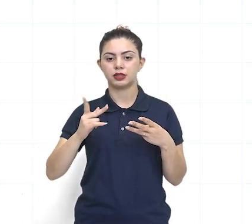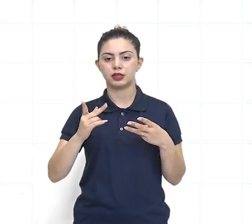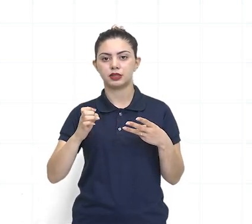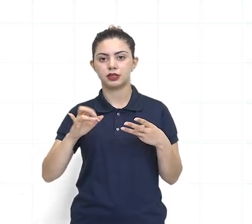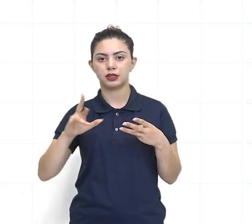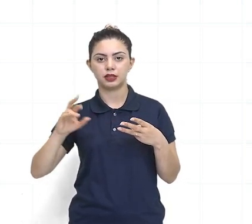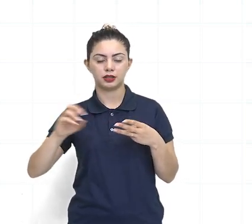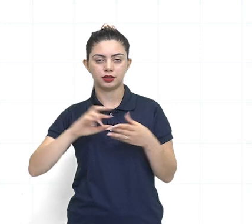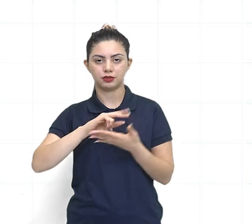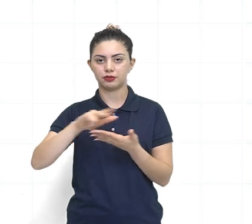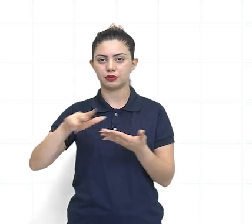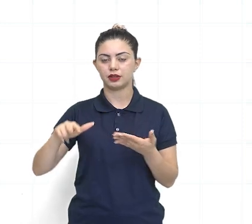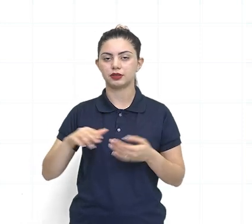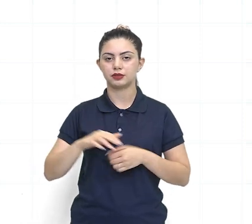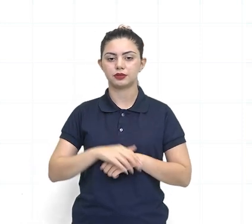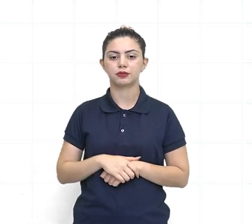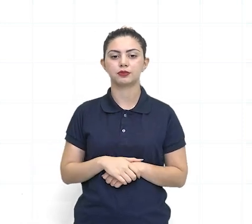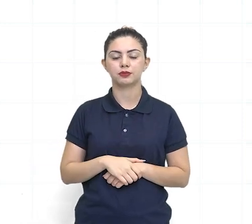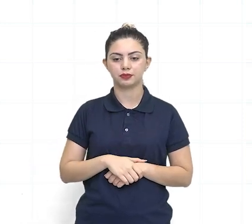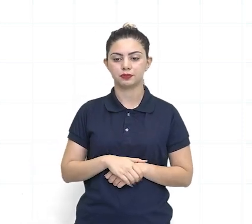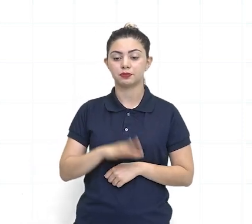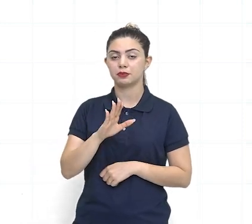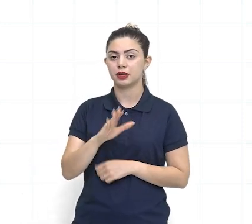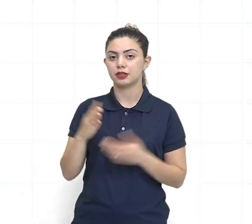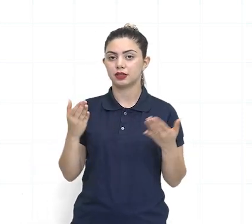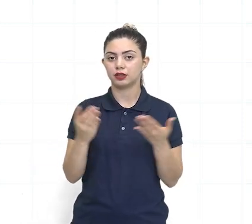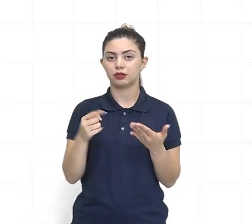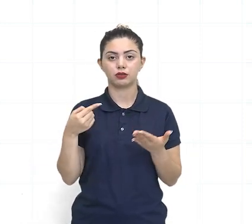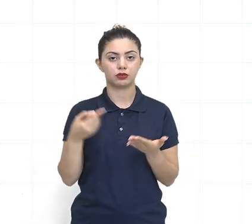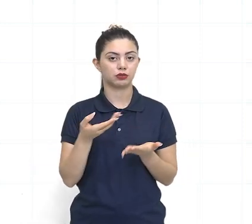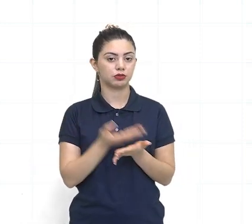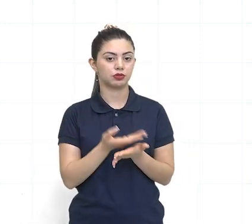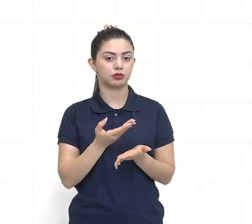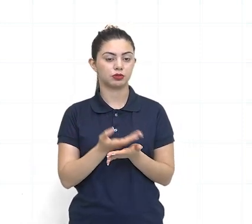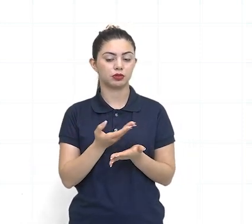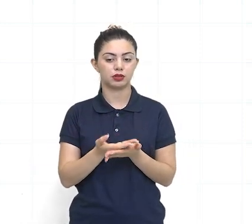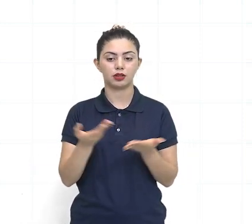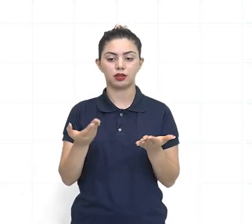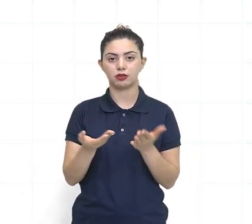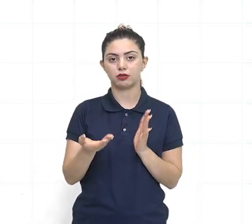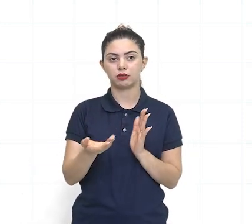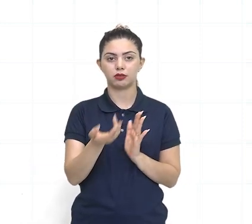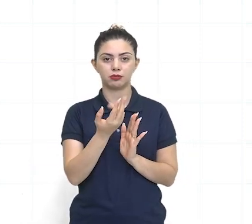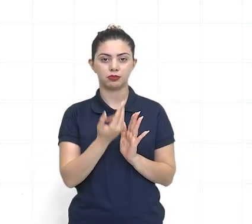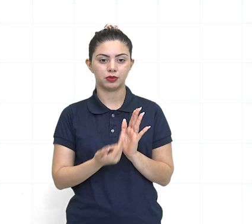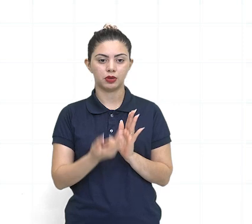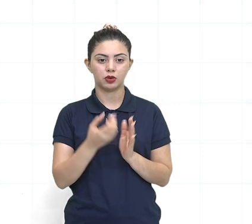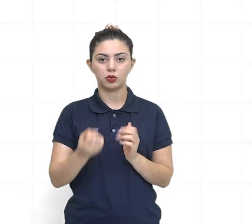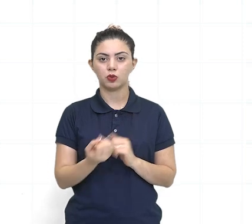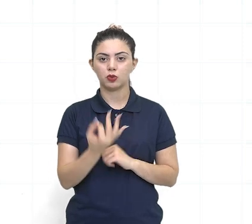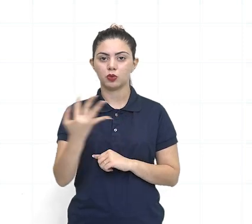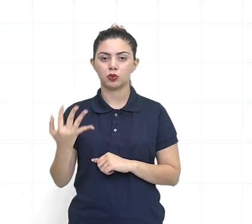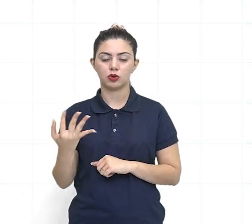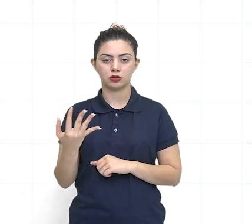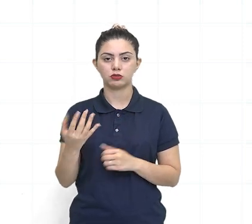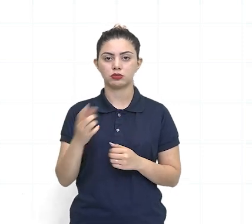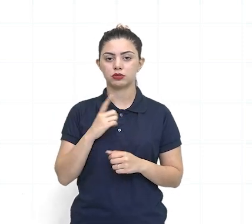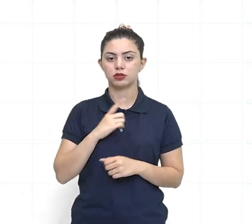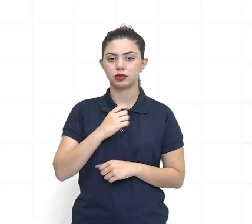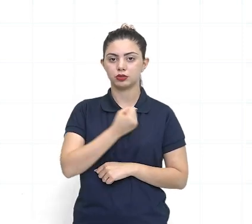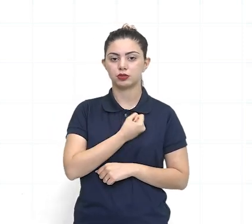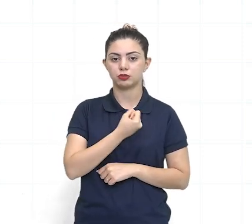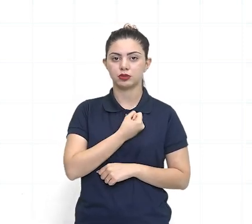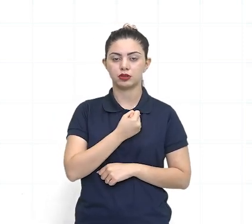milheiro, etc. Agora, gente, vamos ver um quadro representativo da flexão dos numerais. Vamos